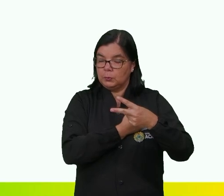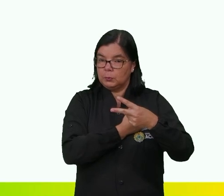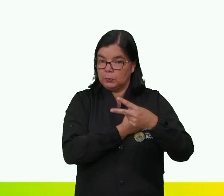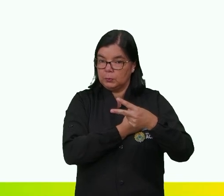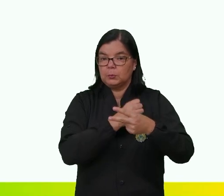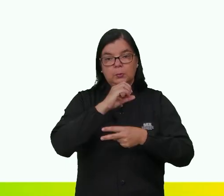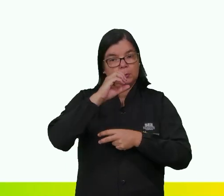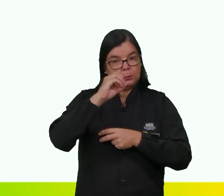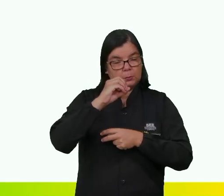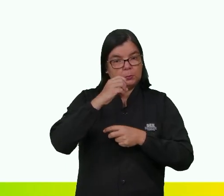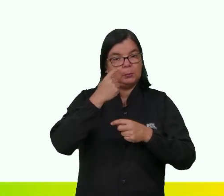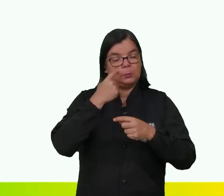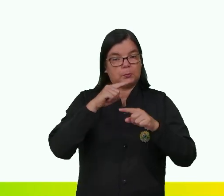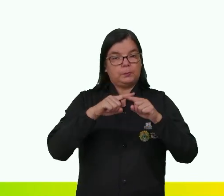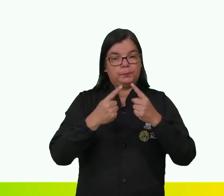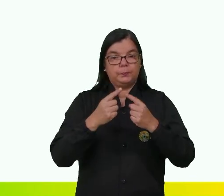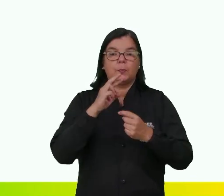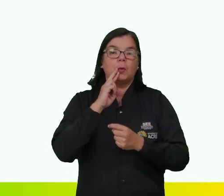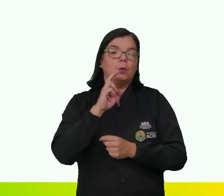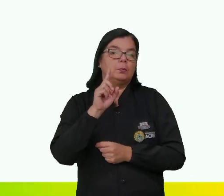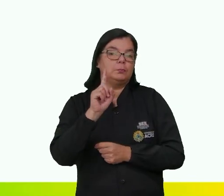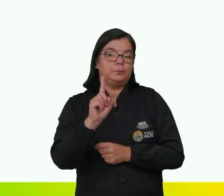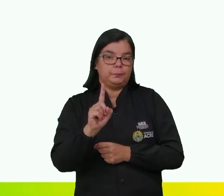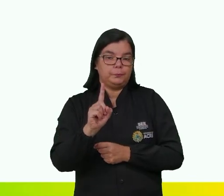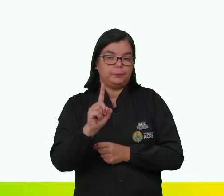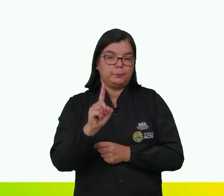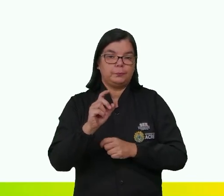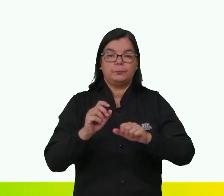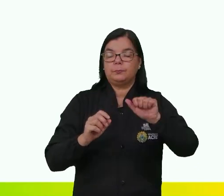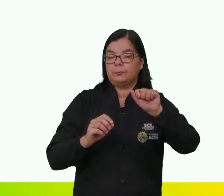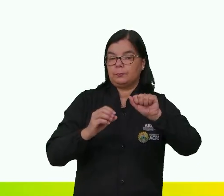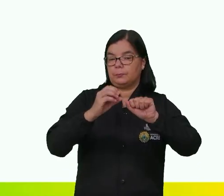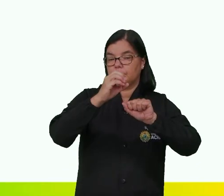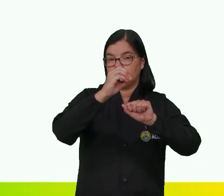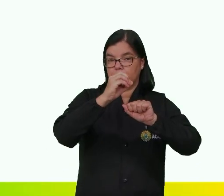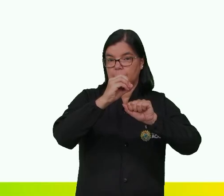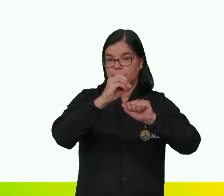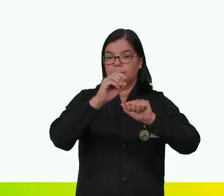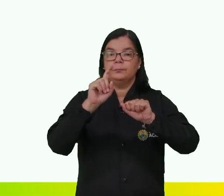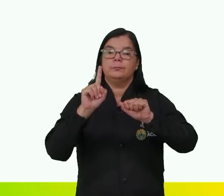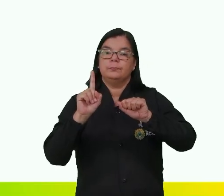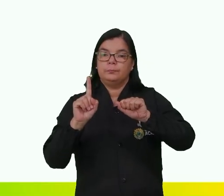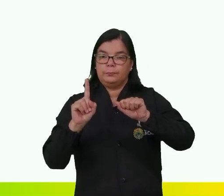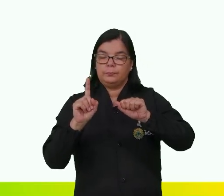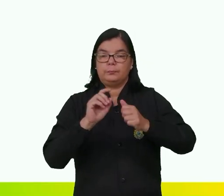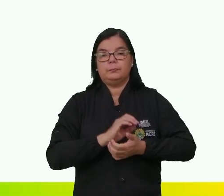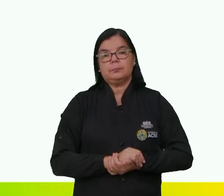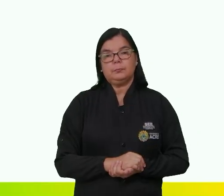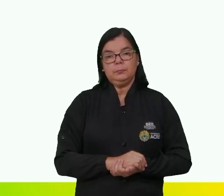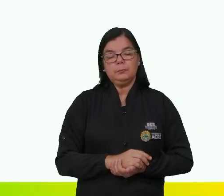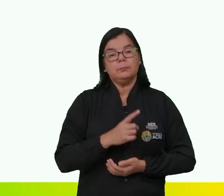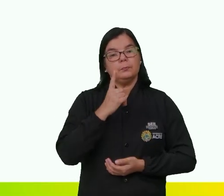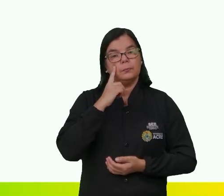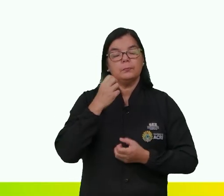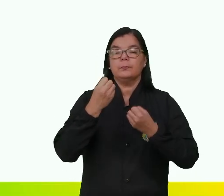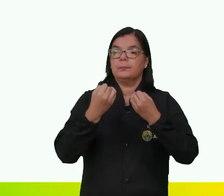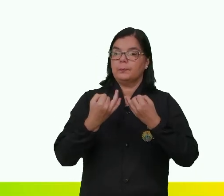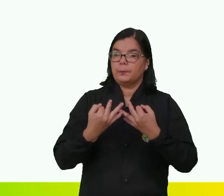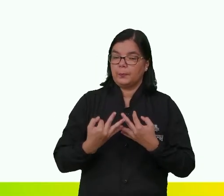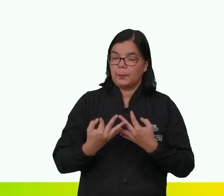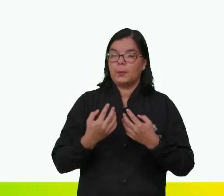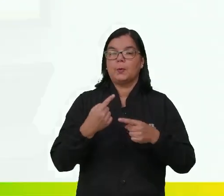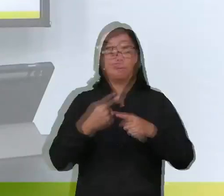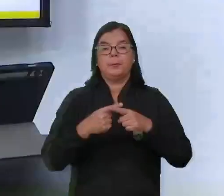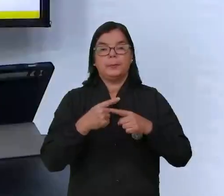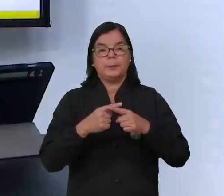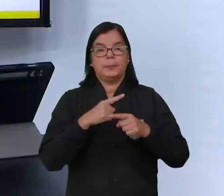dividindo um número por ele mesmo, o resultado é 1. Então, a elevado a zero é 1. Então, essa é uma explicação do motivo